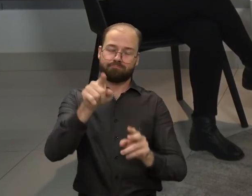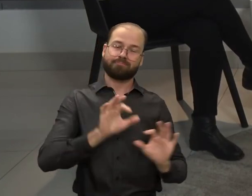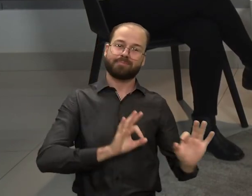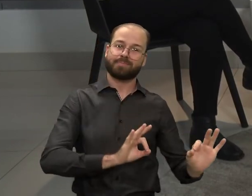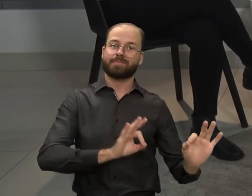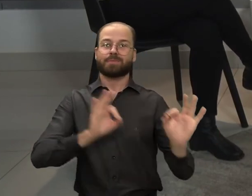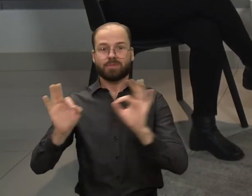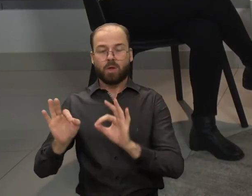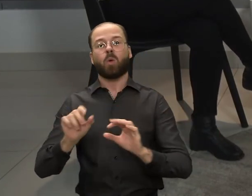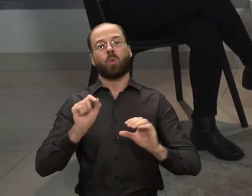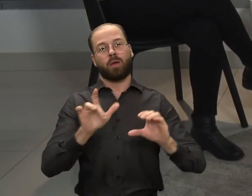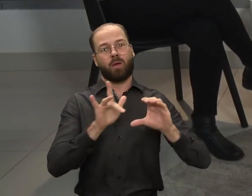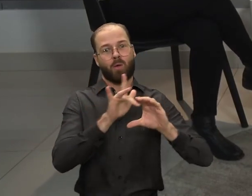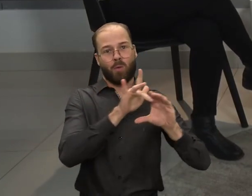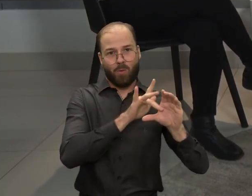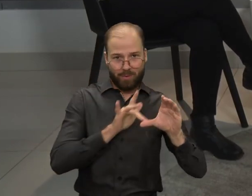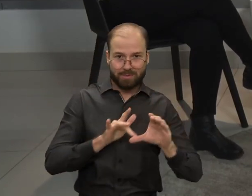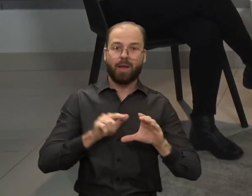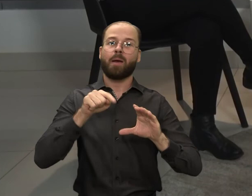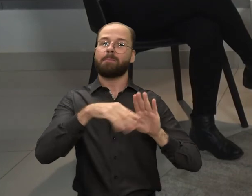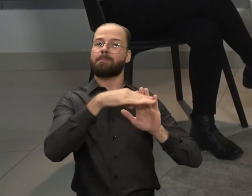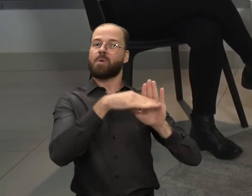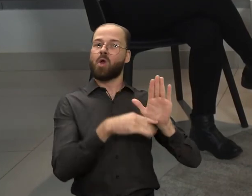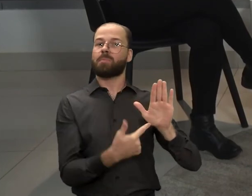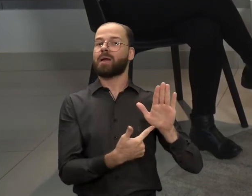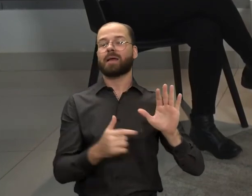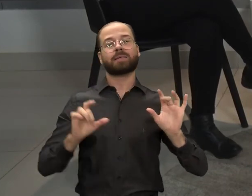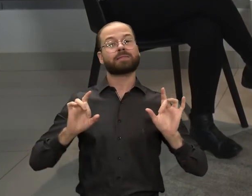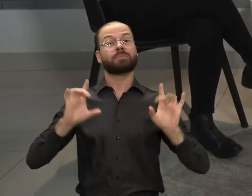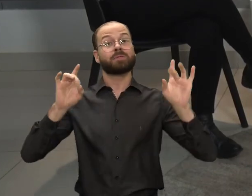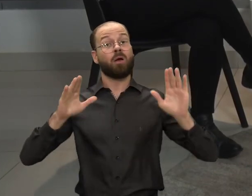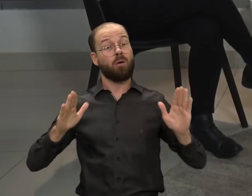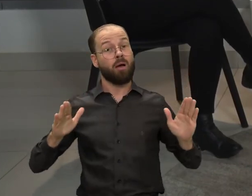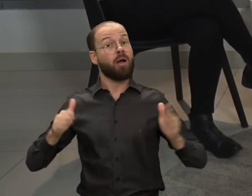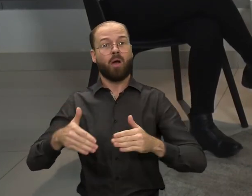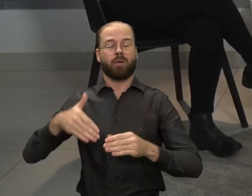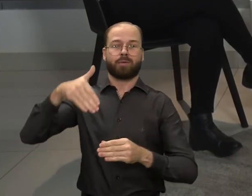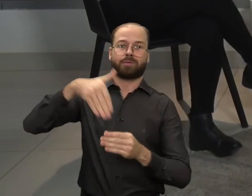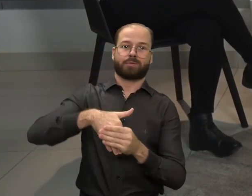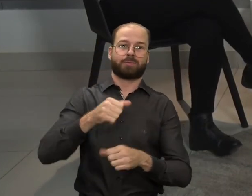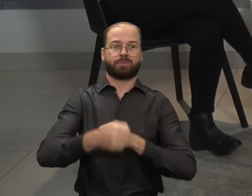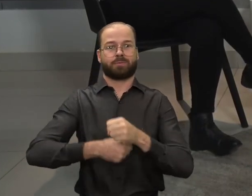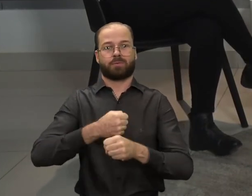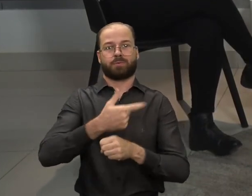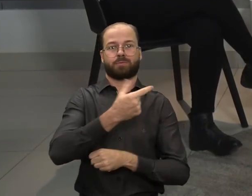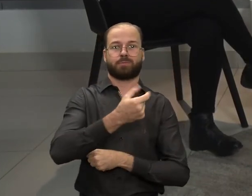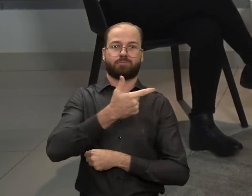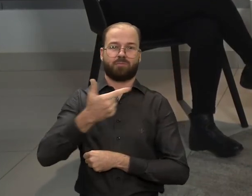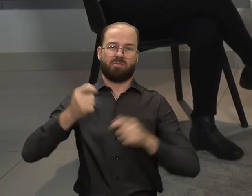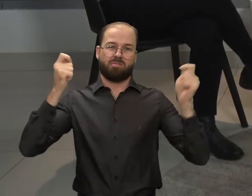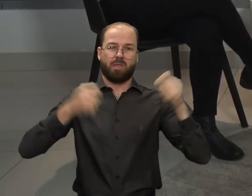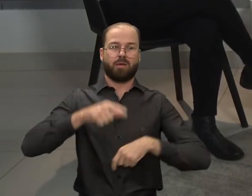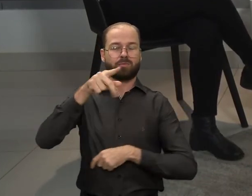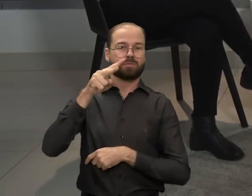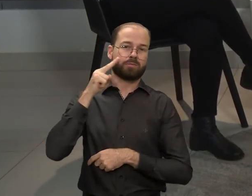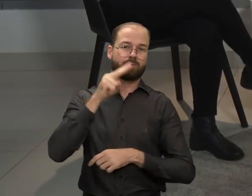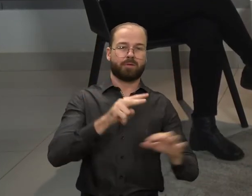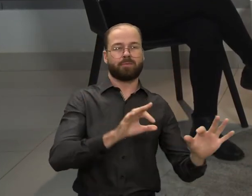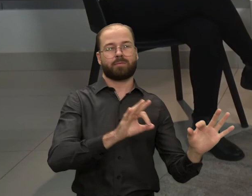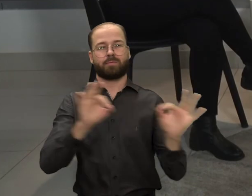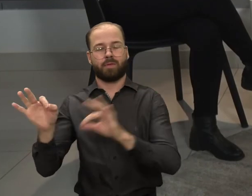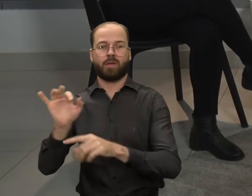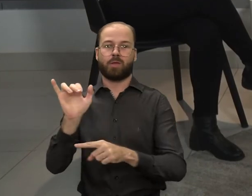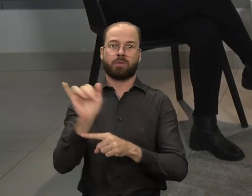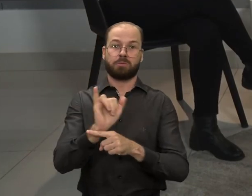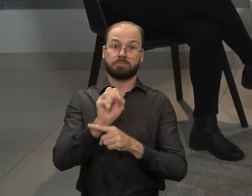continue assistindo aos Conexões, aos programas especiais de cobertura das eleições 2022. Dá para conferir toda a